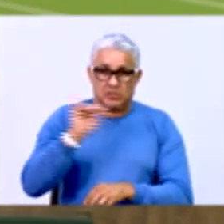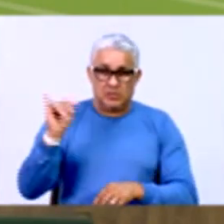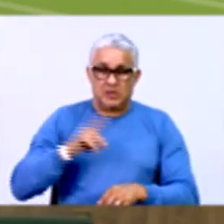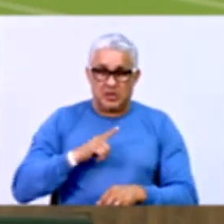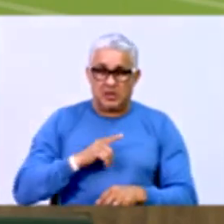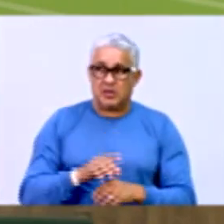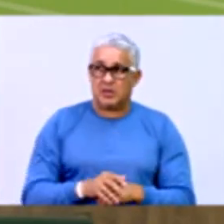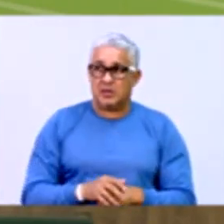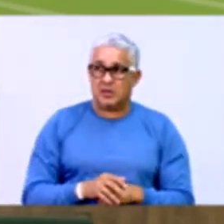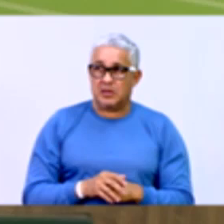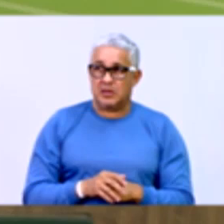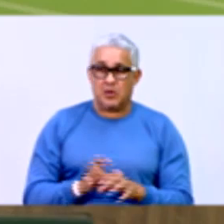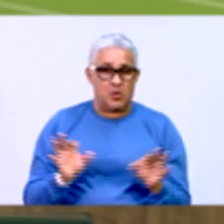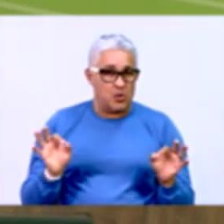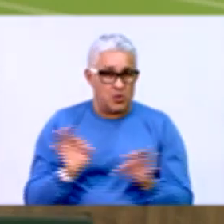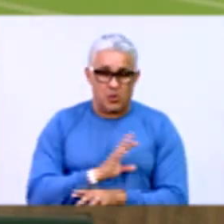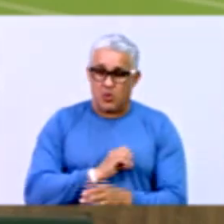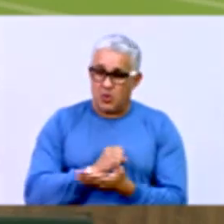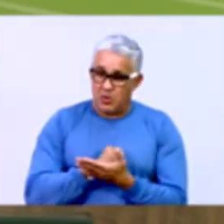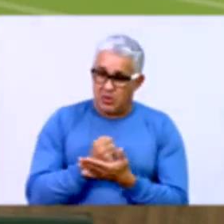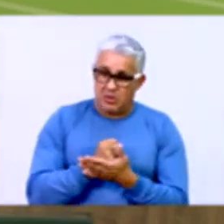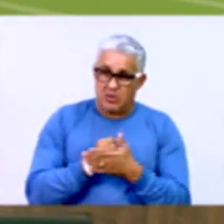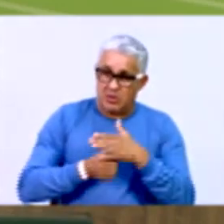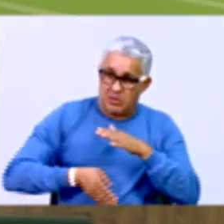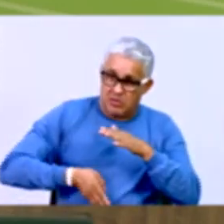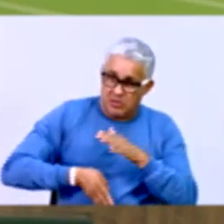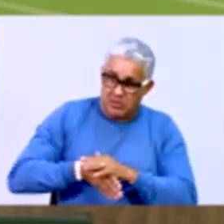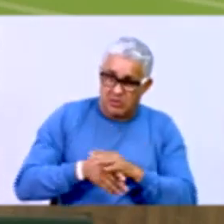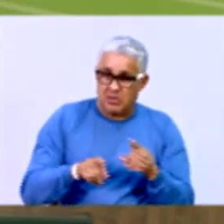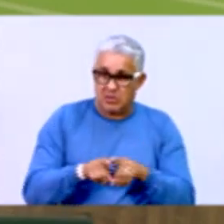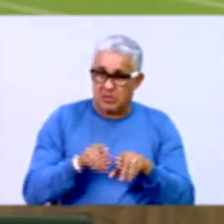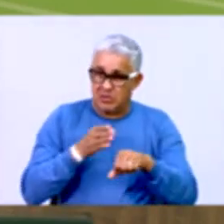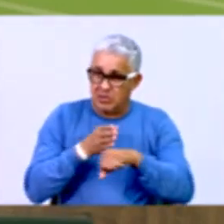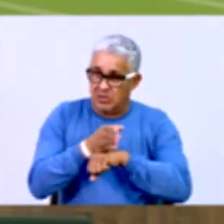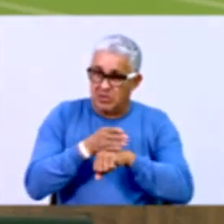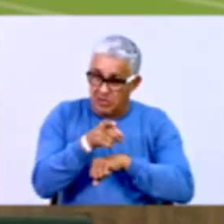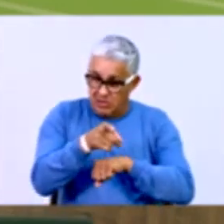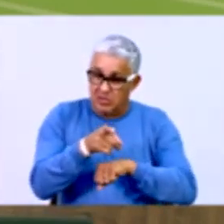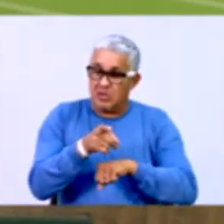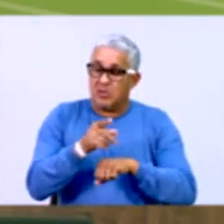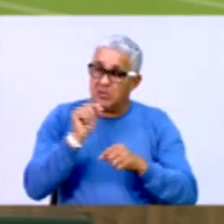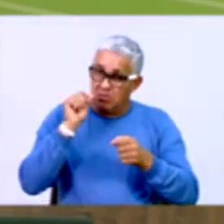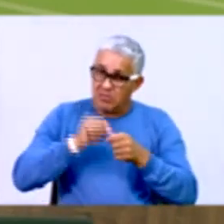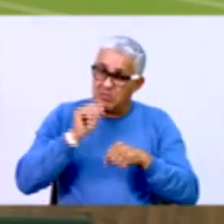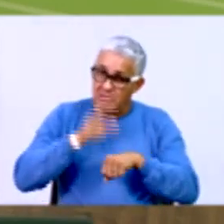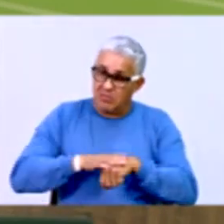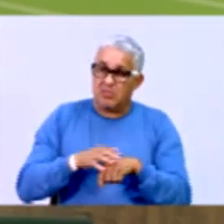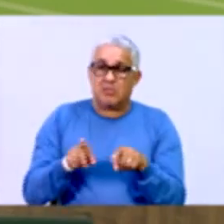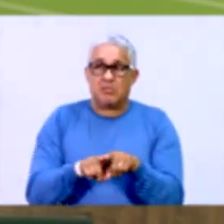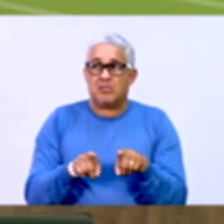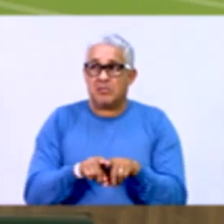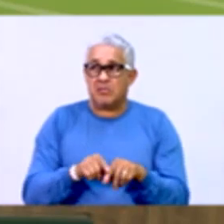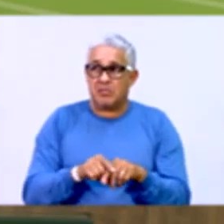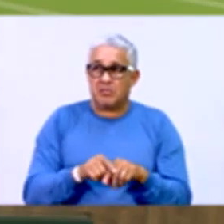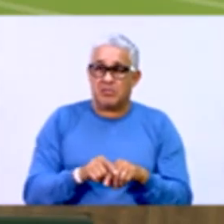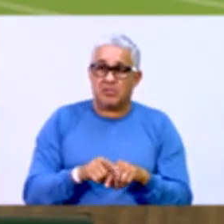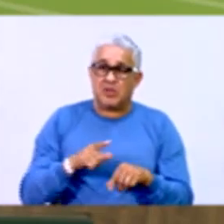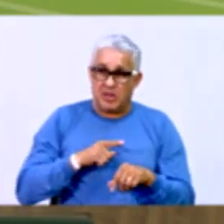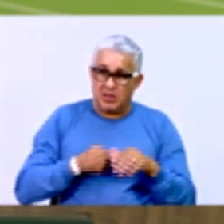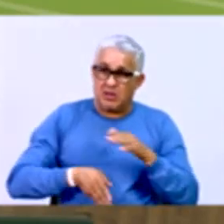total controle e acesso às informações que você gera, né, e as informações que você tem